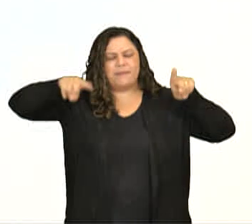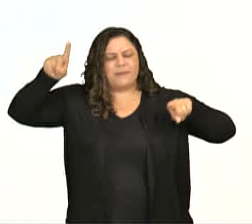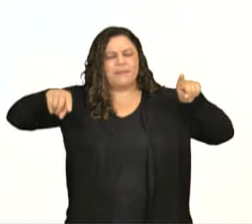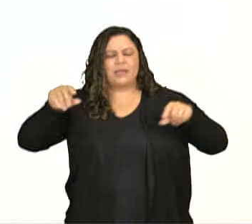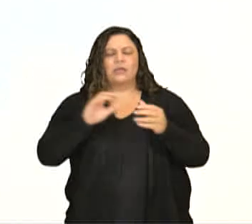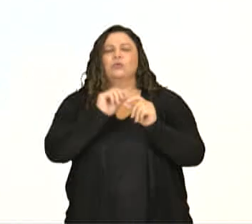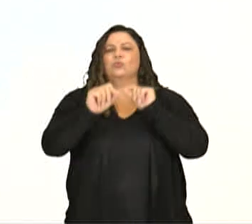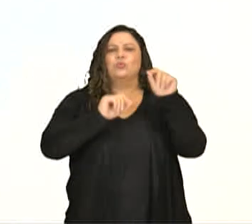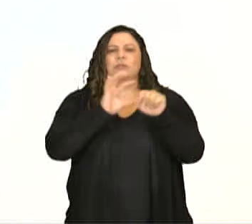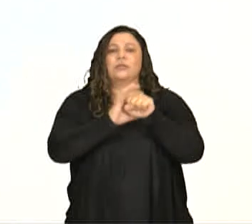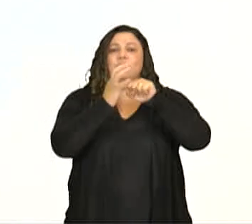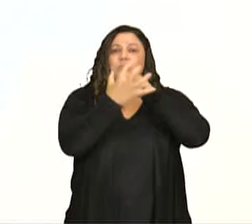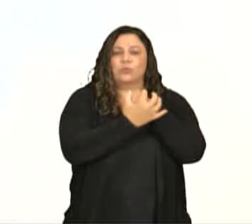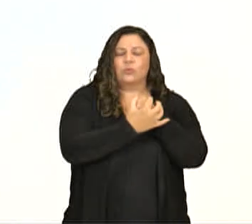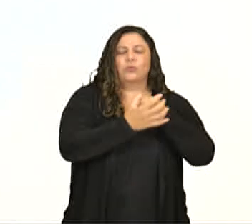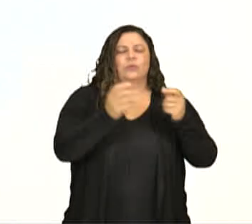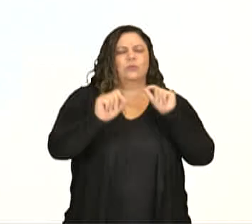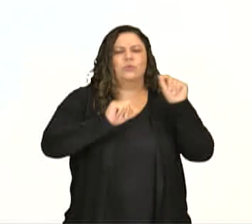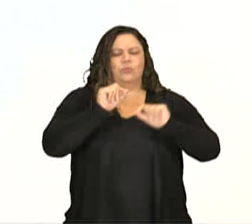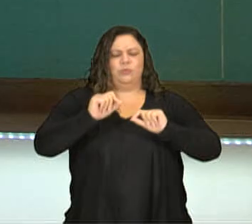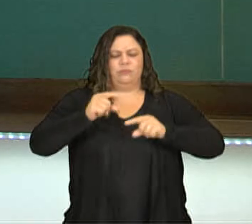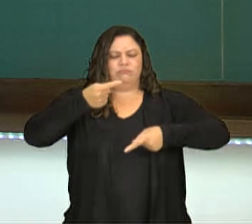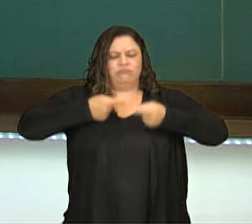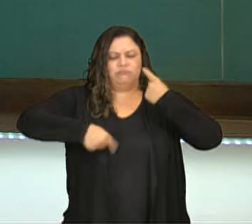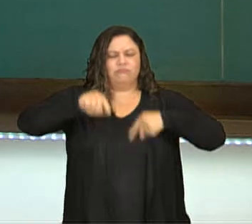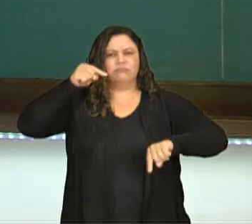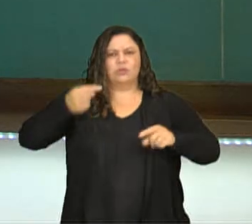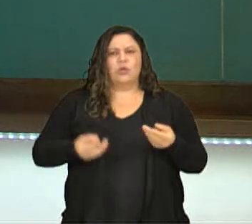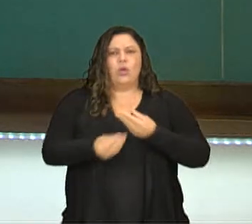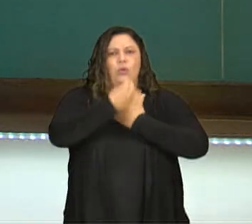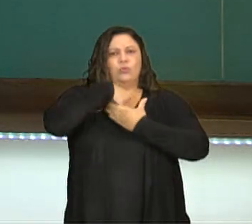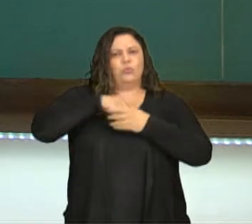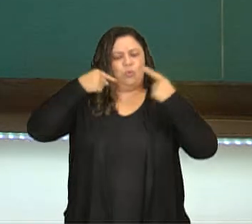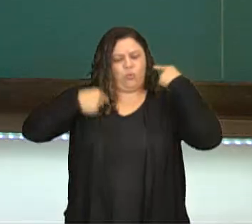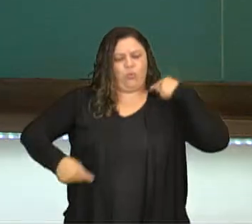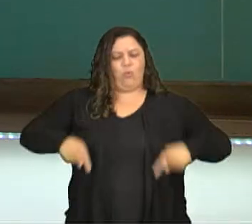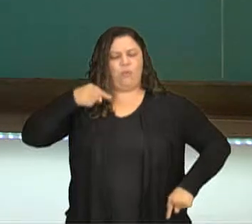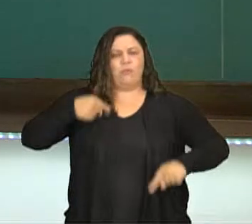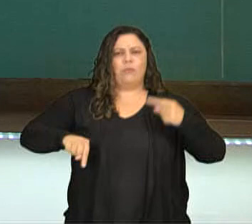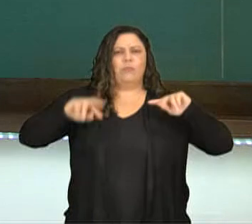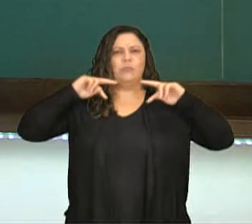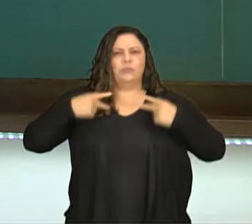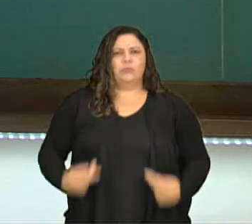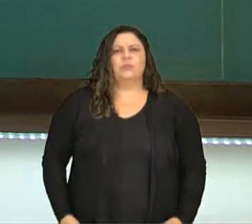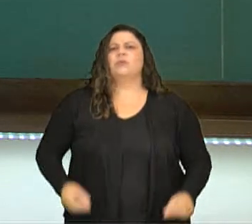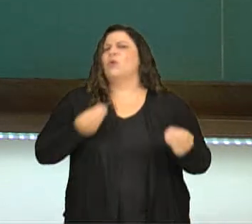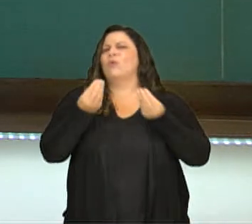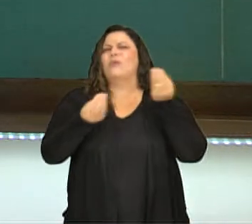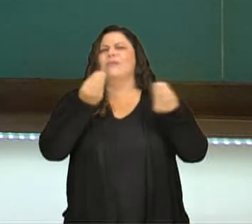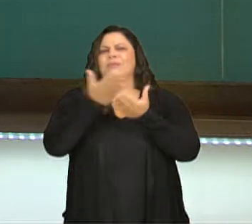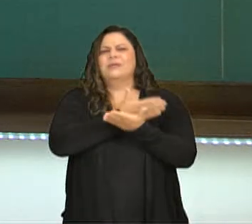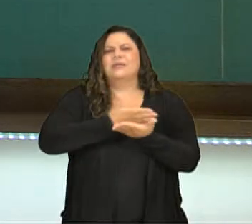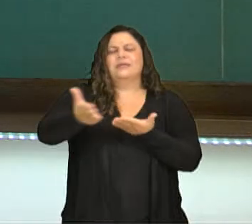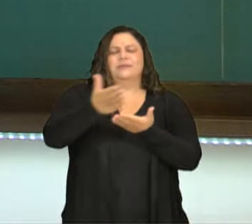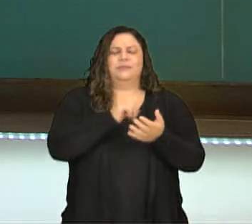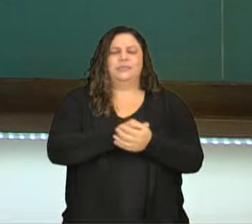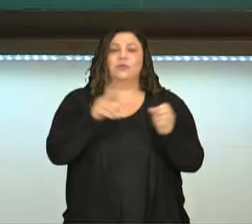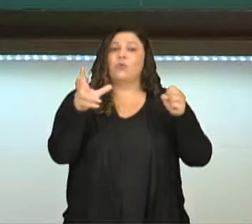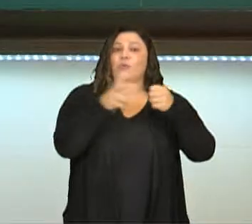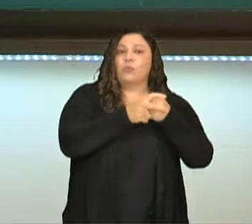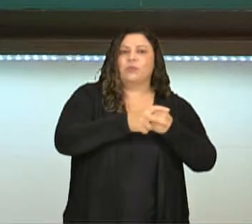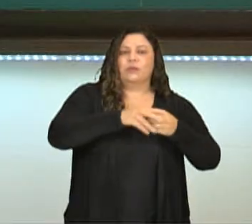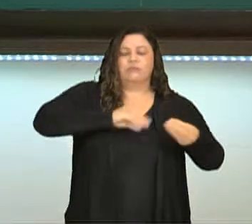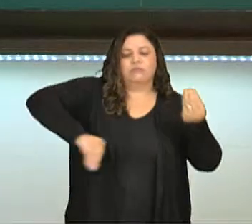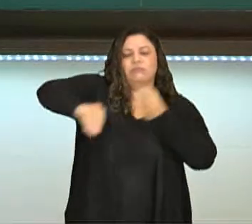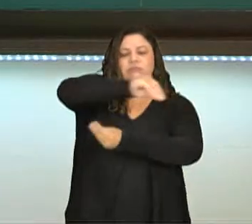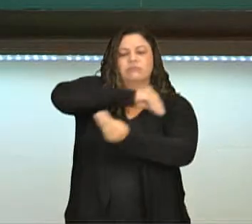e os efeitos sobre o ser humano. Então, de que maneira que ela começou, como que ela foi. Então, o vírus começou a circular na China,